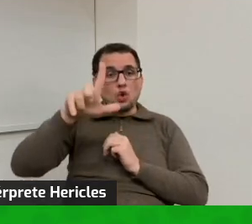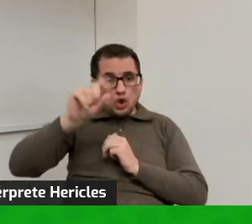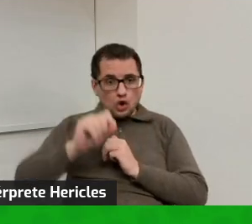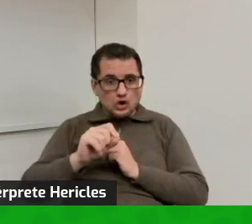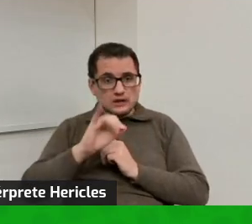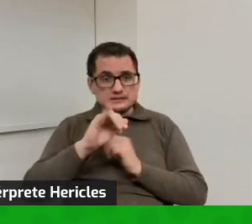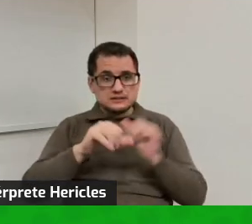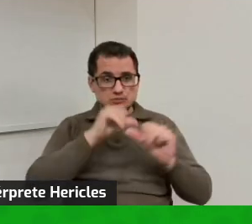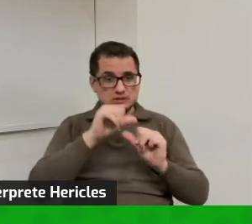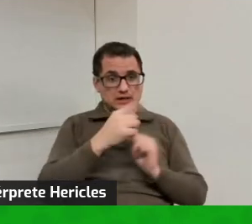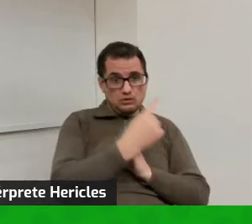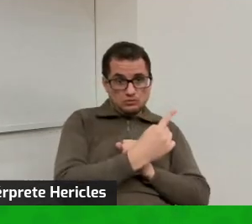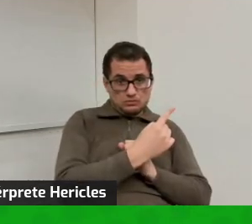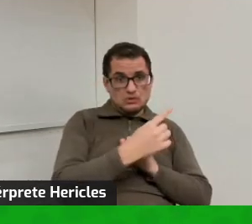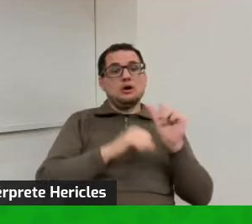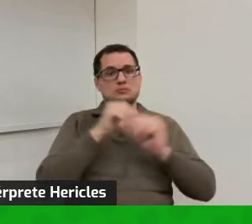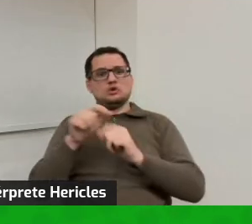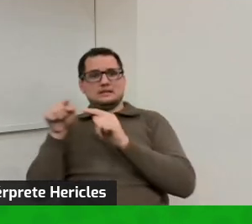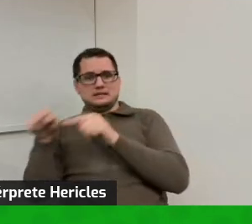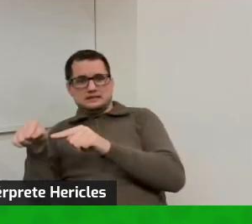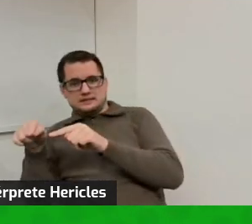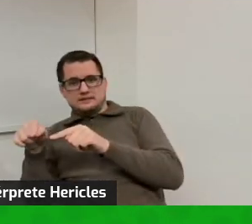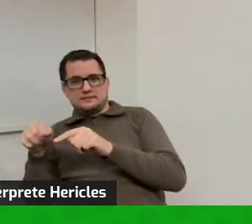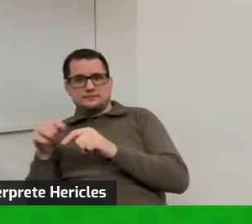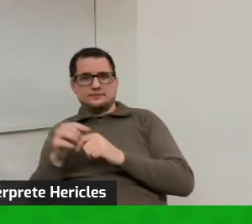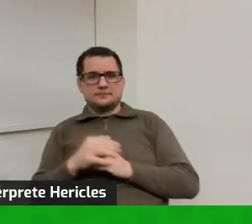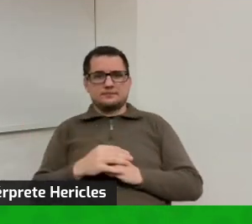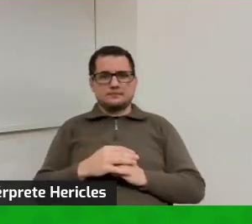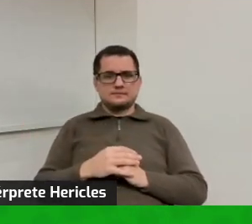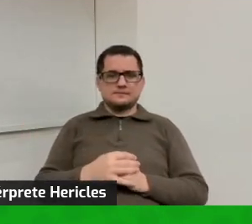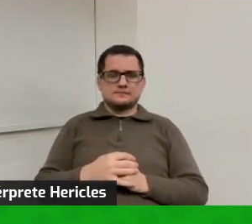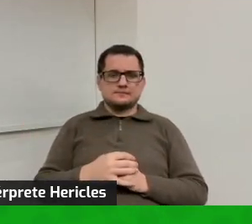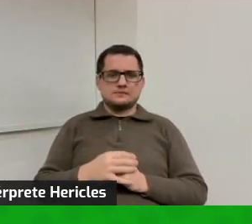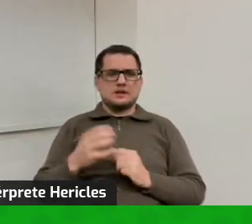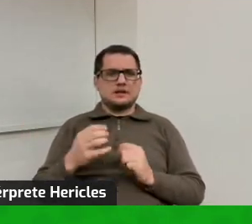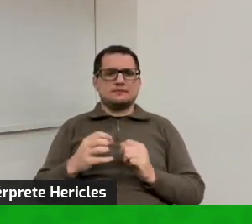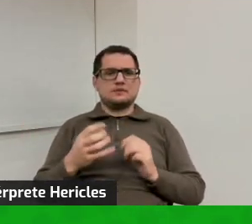alguma coisa na outra planilha, ele traz para mim. Então, vou colar aqui da maneira normal.